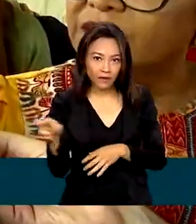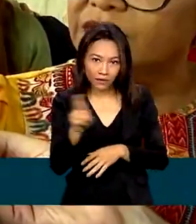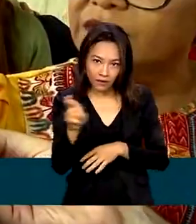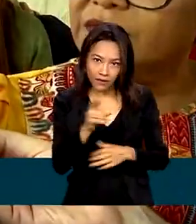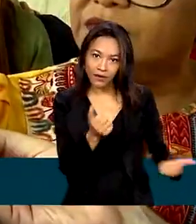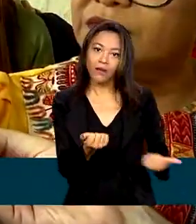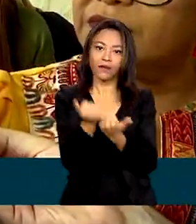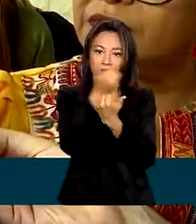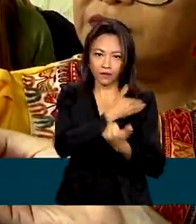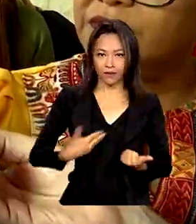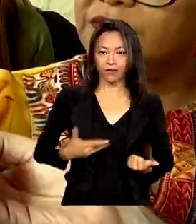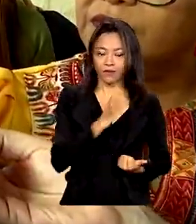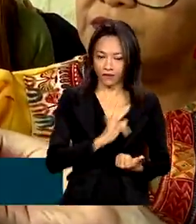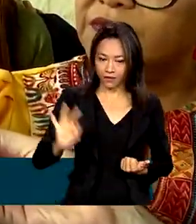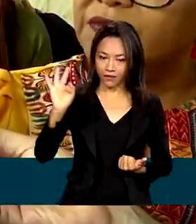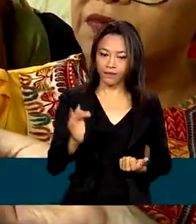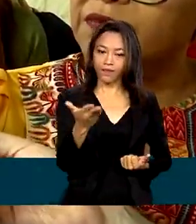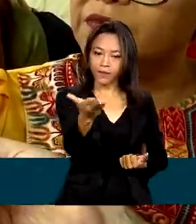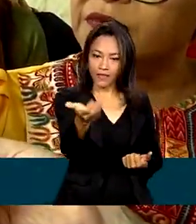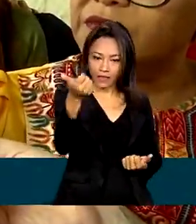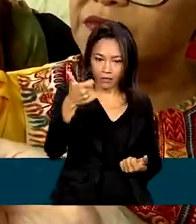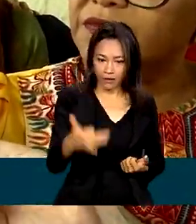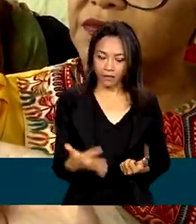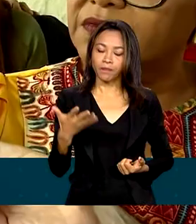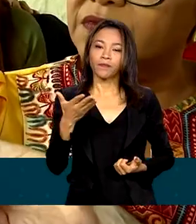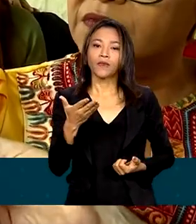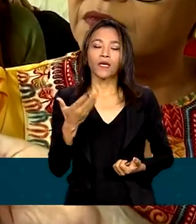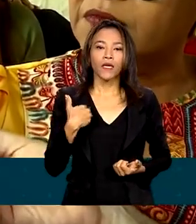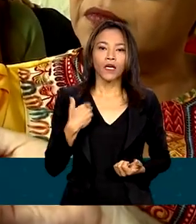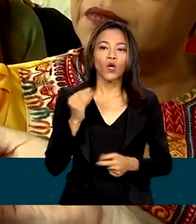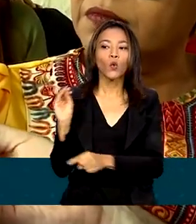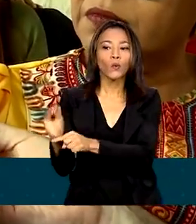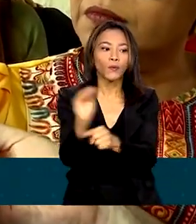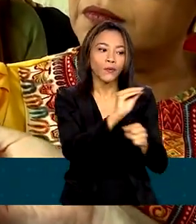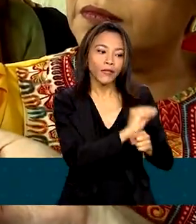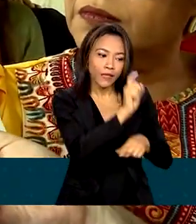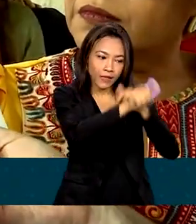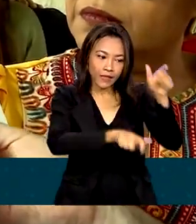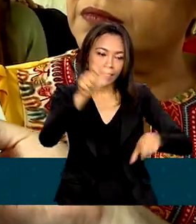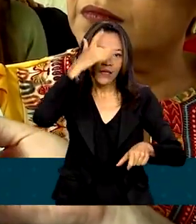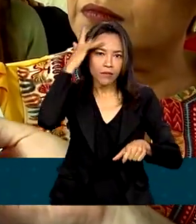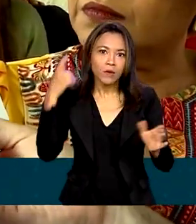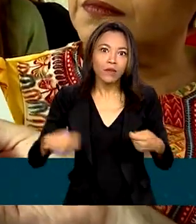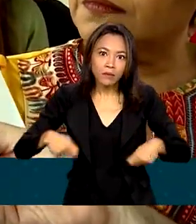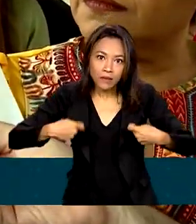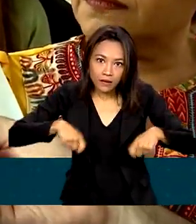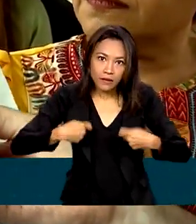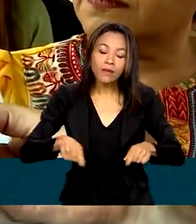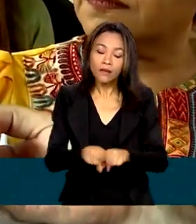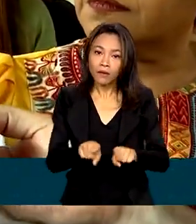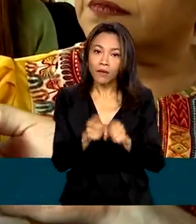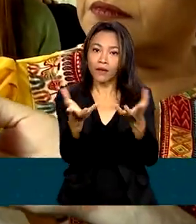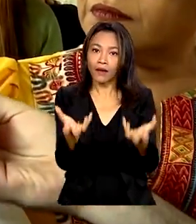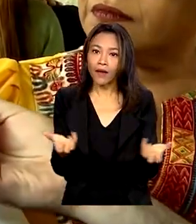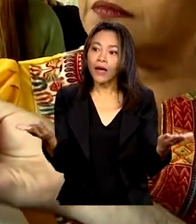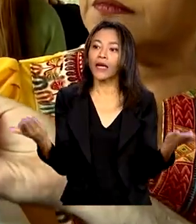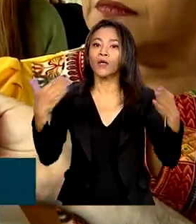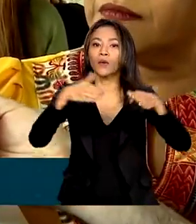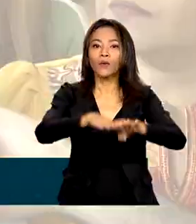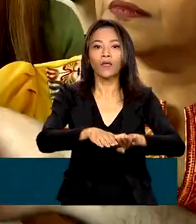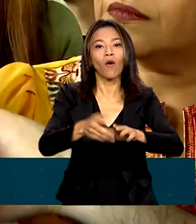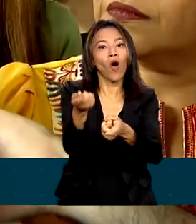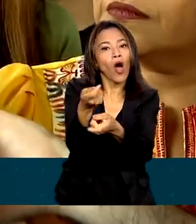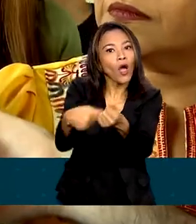O Ministério do Desenvolvimento Social, além de cuidar das pessoas que mais precisam, também agora quer a inclusão